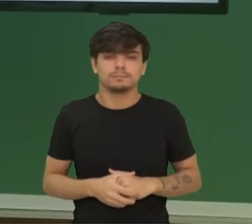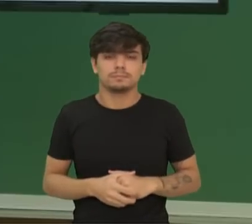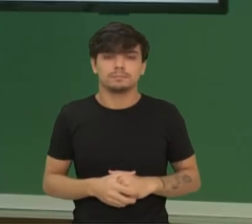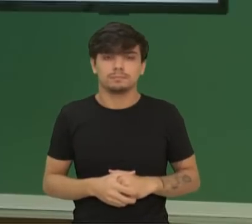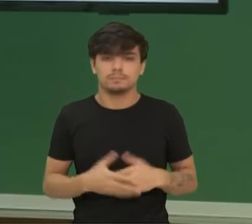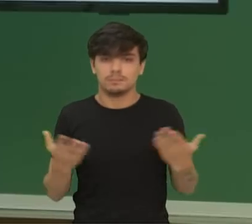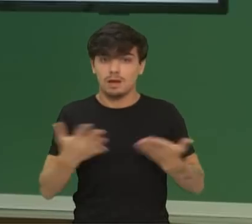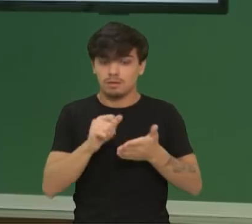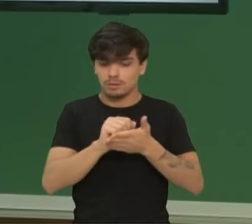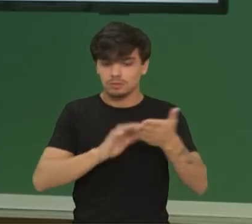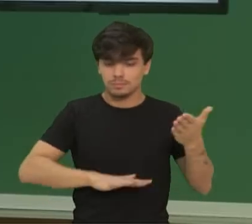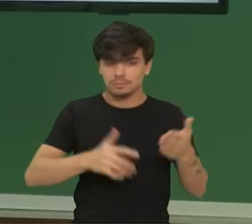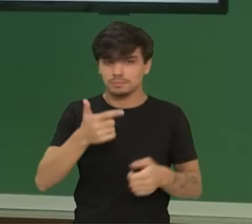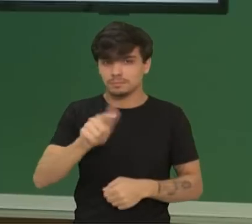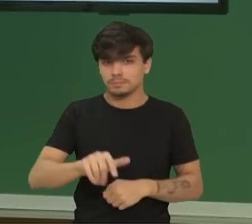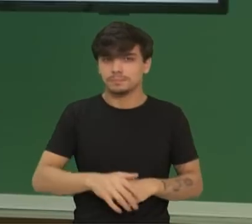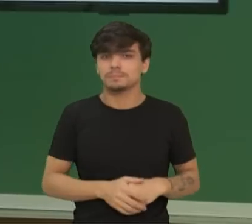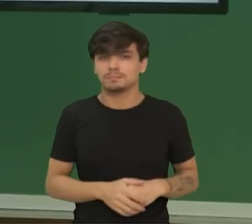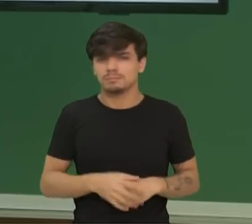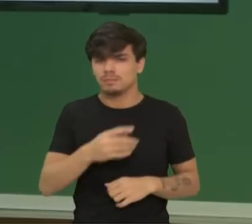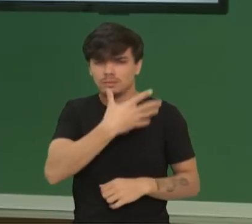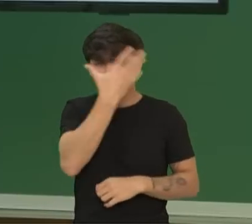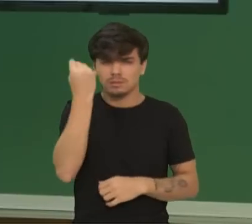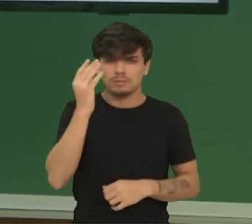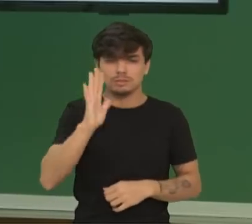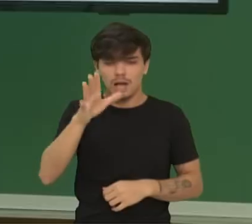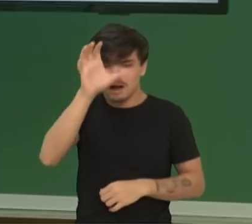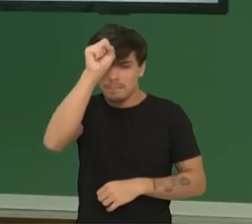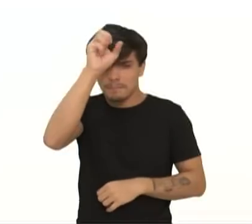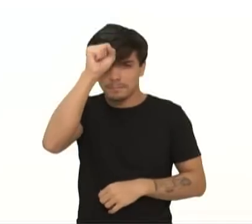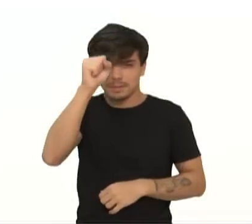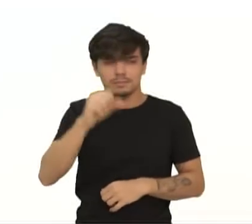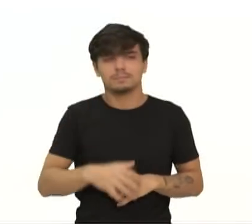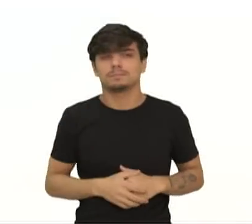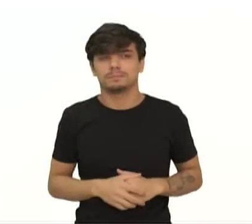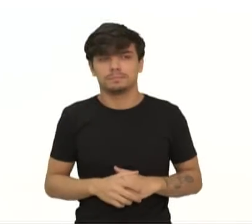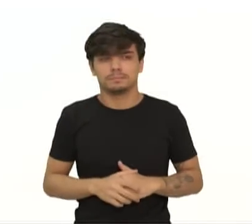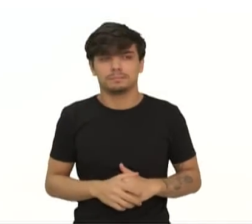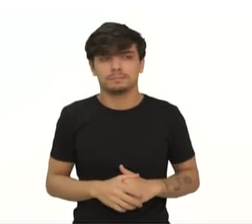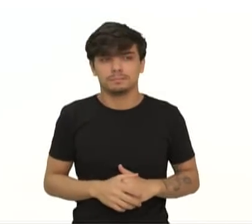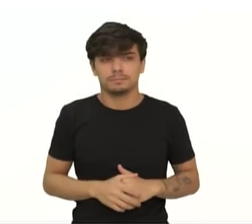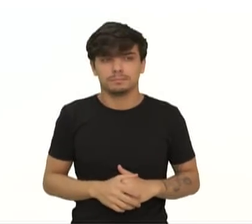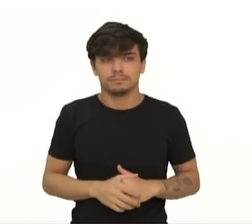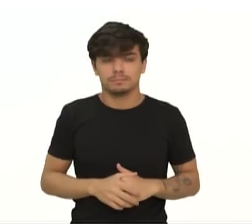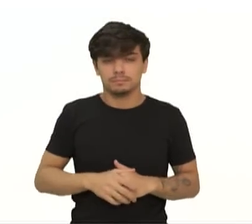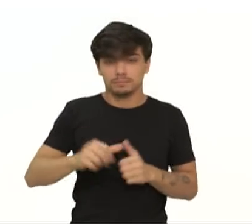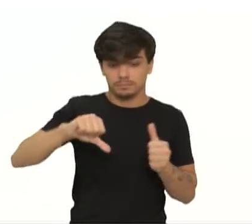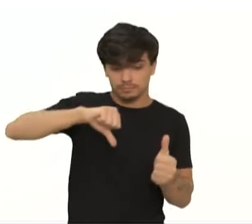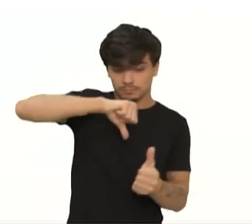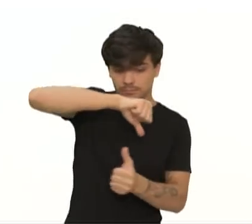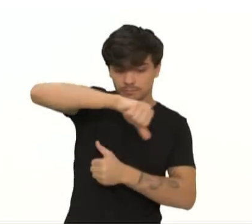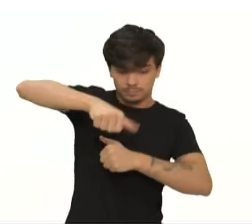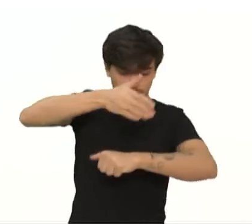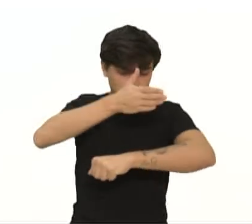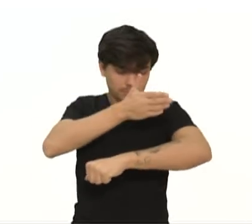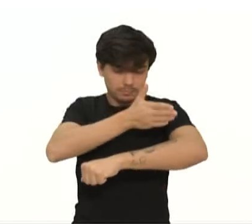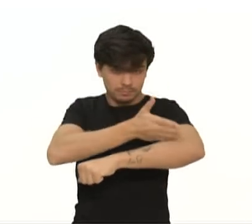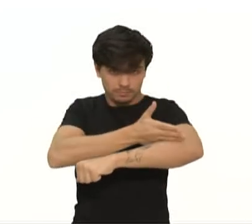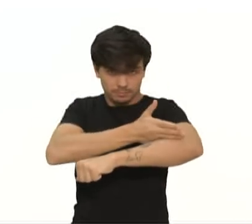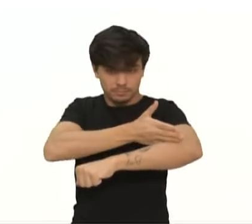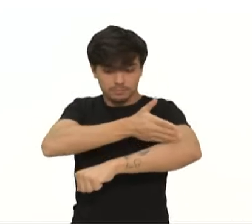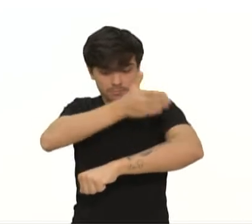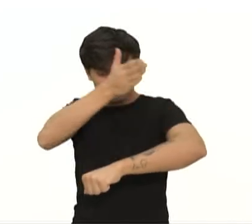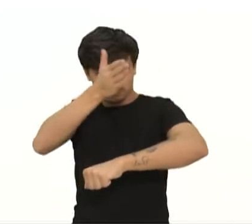Vamos começar com uma atividade para não esquecer o que nós já aprendemos? Vamos lá. Na transição da Idade Média para a